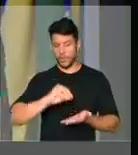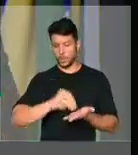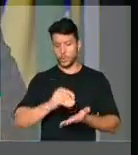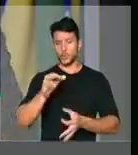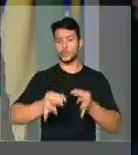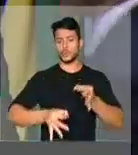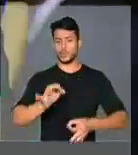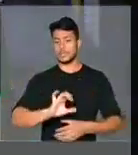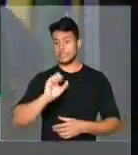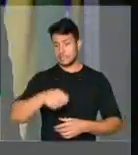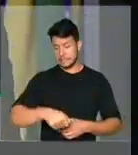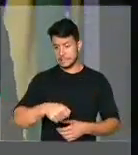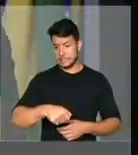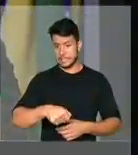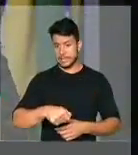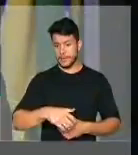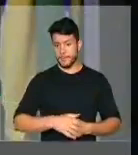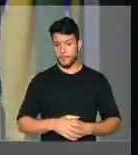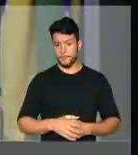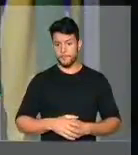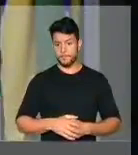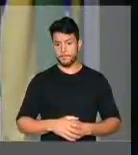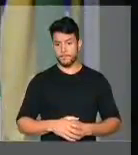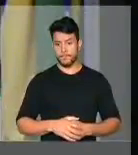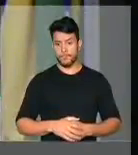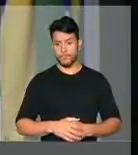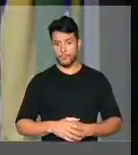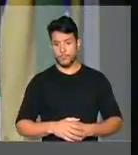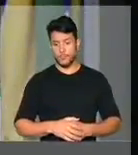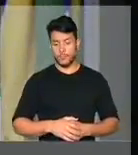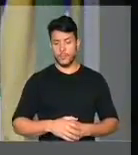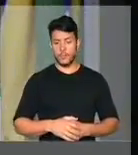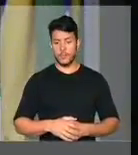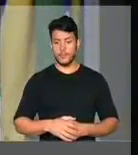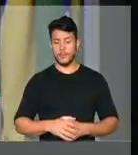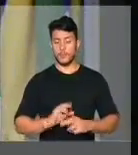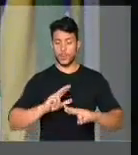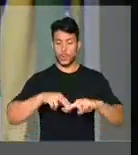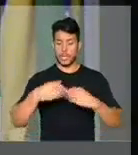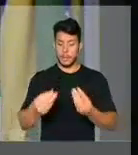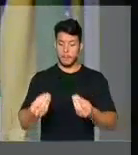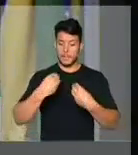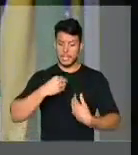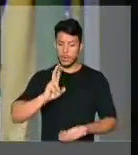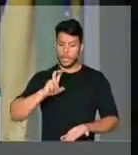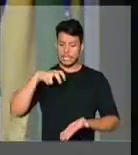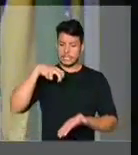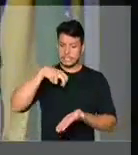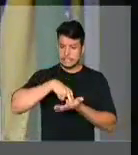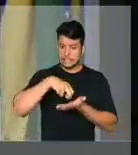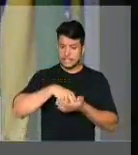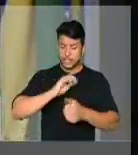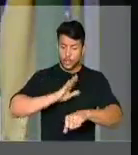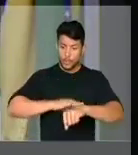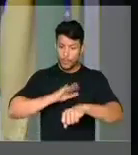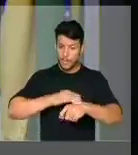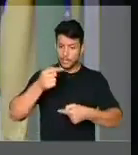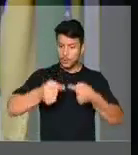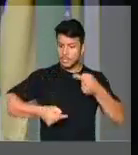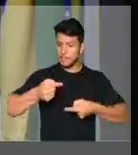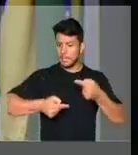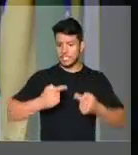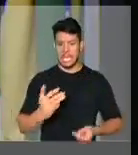com relação a essa sentença anunciada durante um debate político, enquanto a gente disputava a